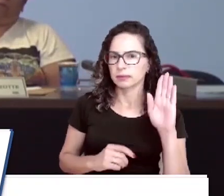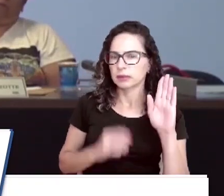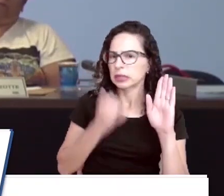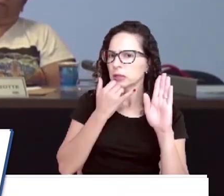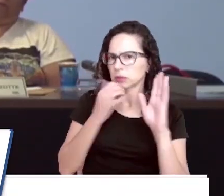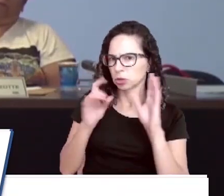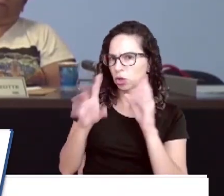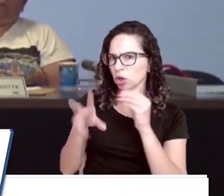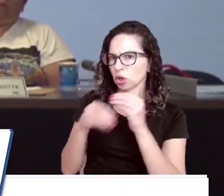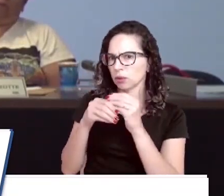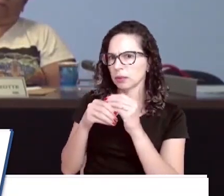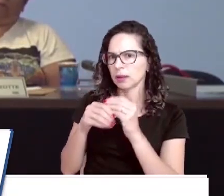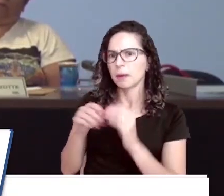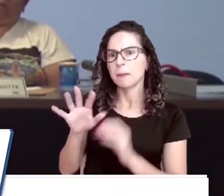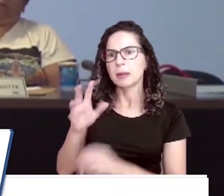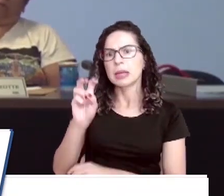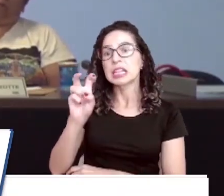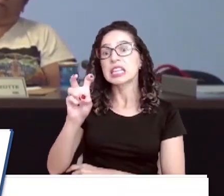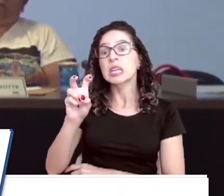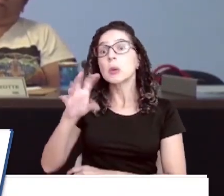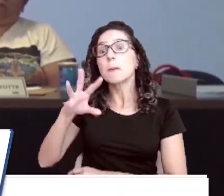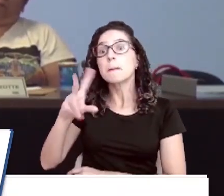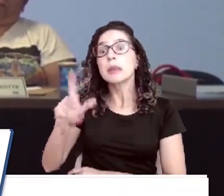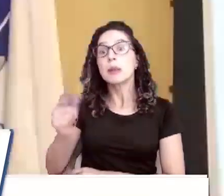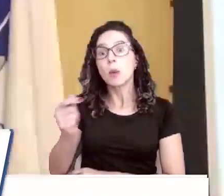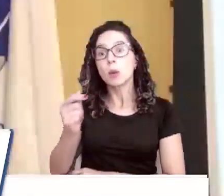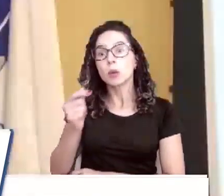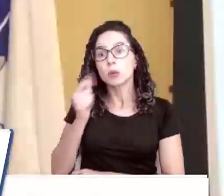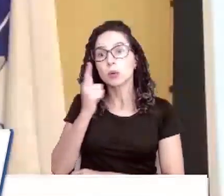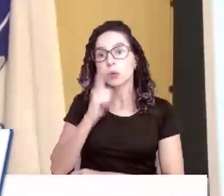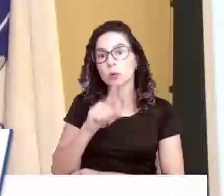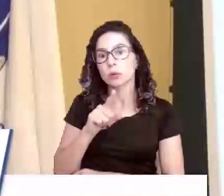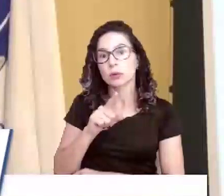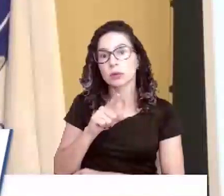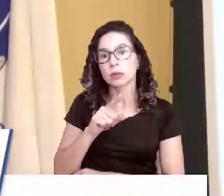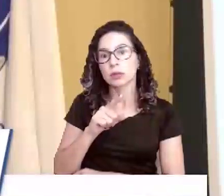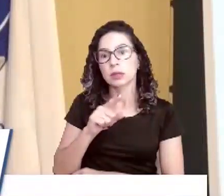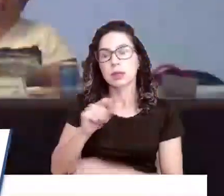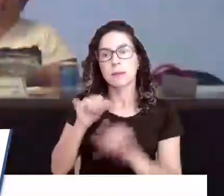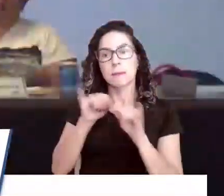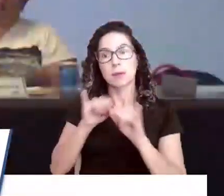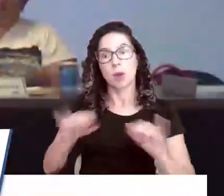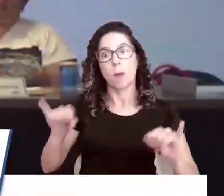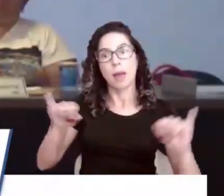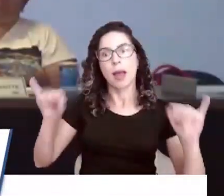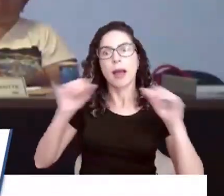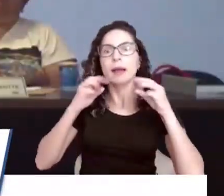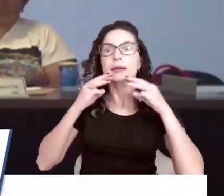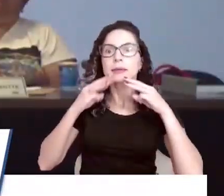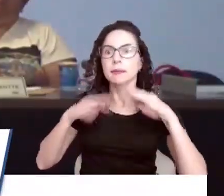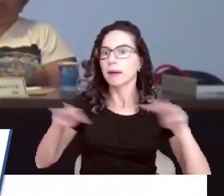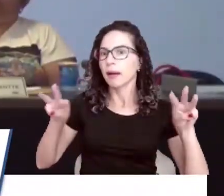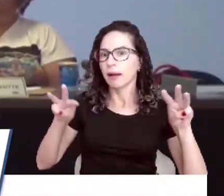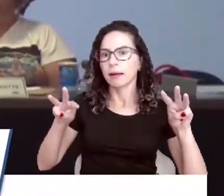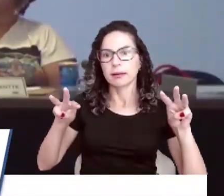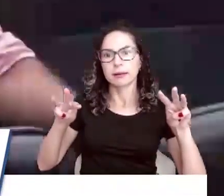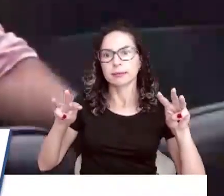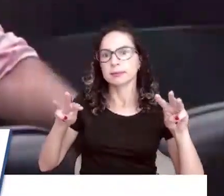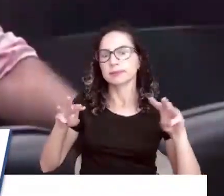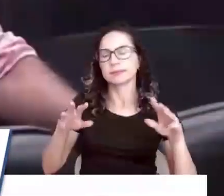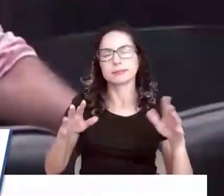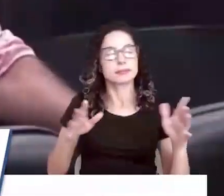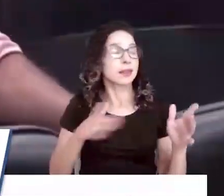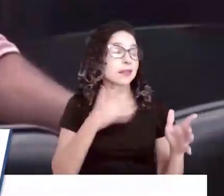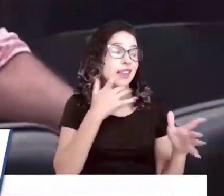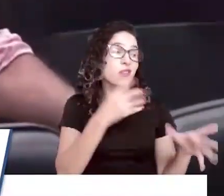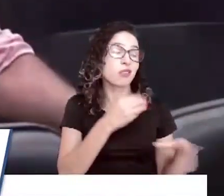perto de 5 milhões para poder fazer propaganda e marketing é algo eu nem realmente vou falar difícil da FE,